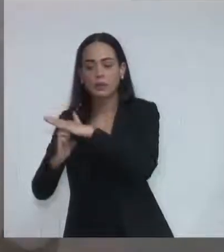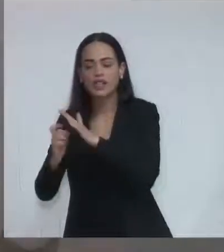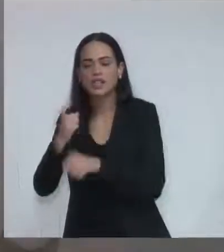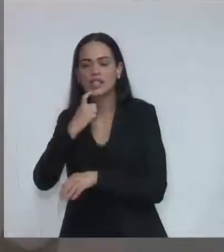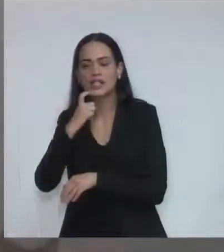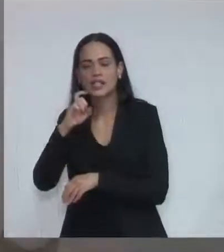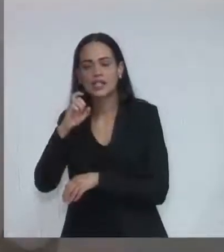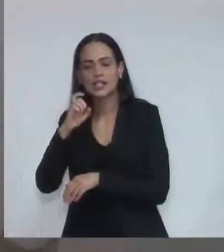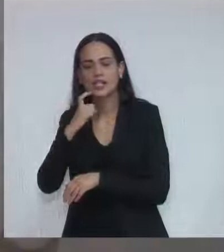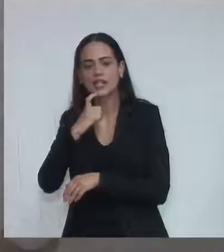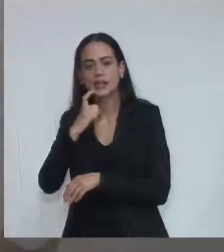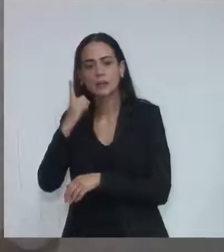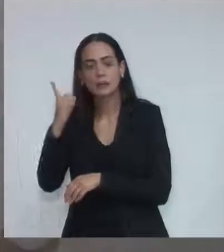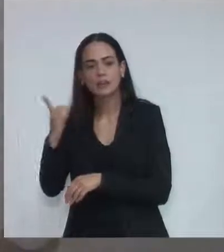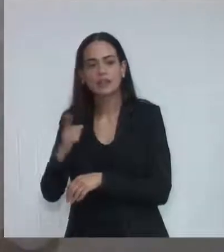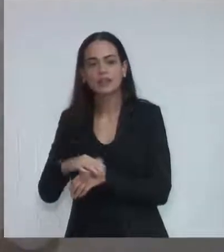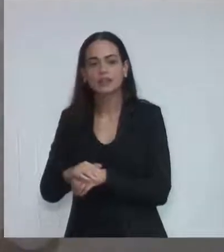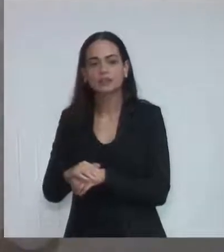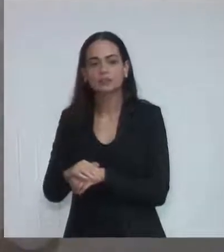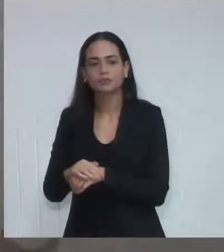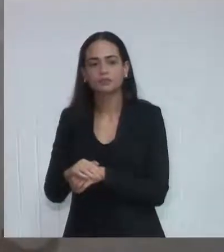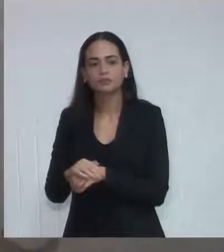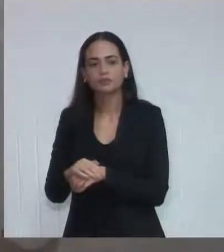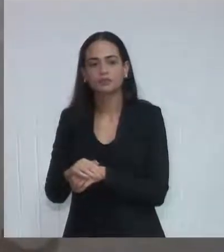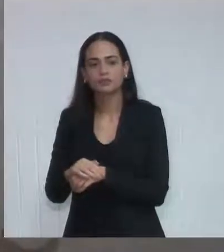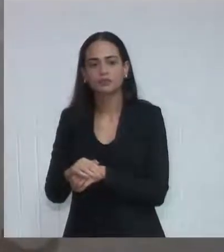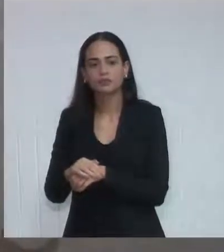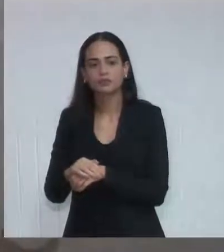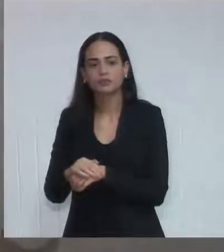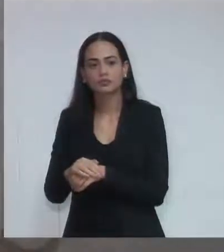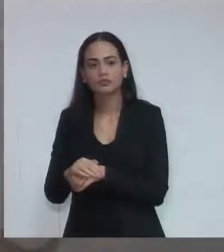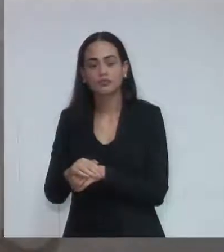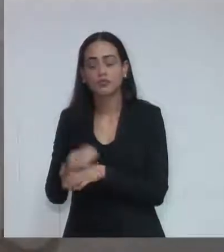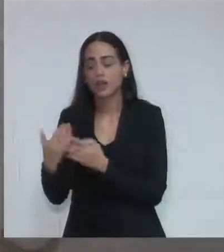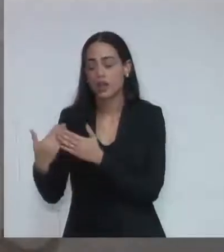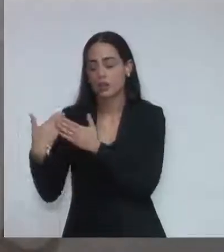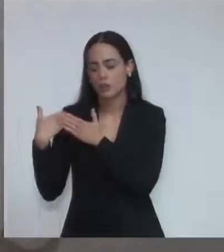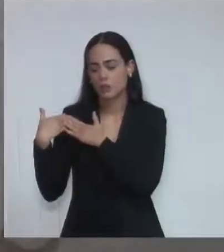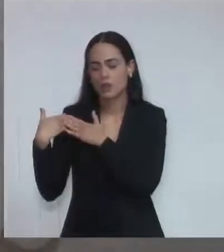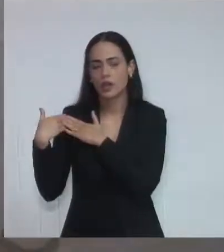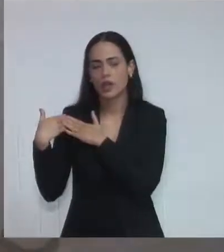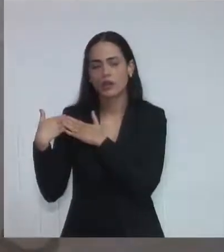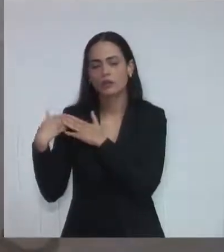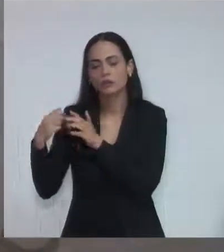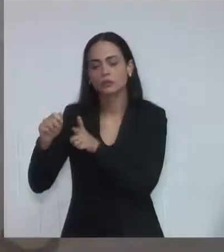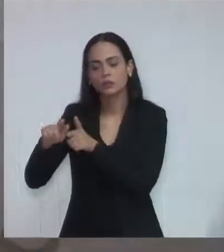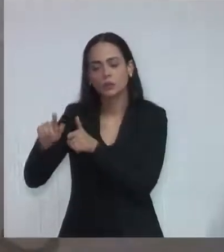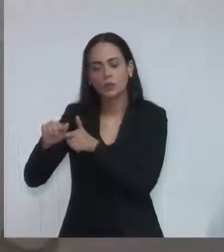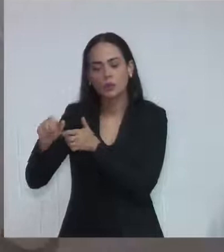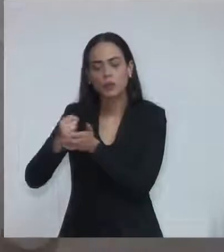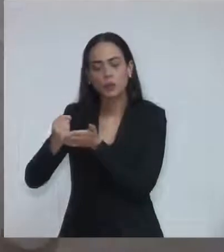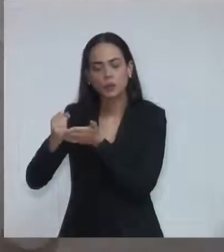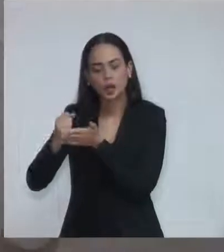que faz os aluguéis, o aluguel dono do aluguel das empresas,